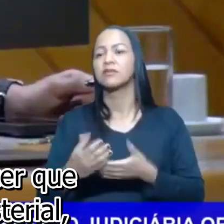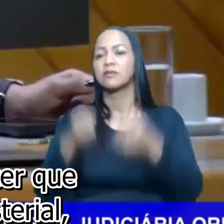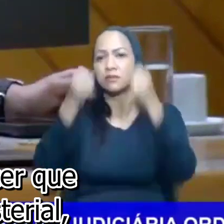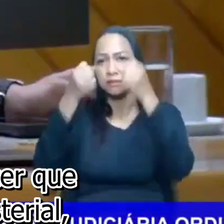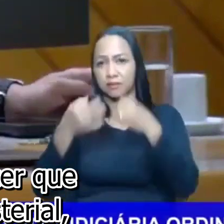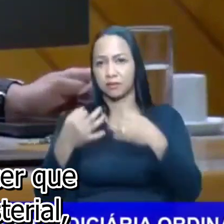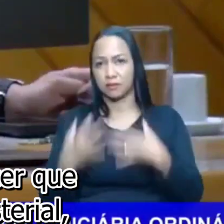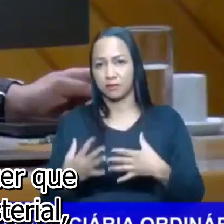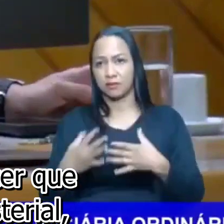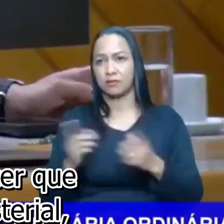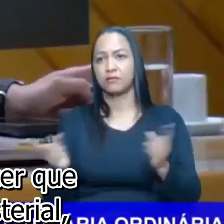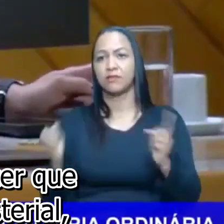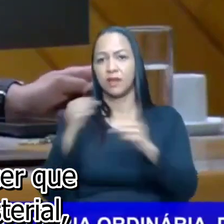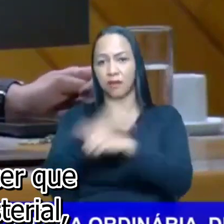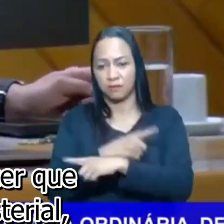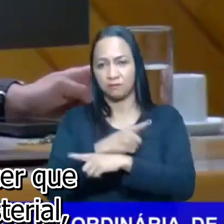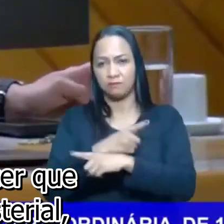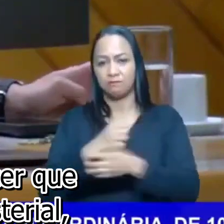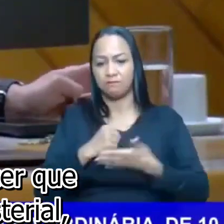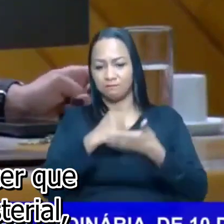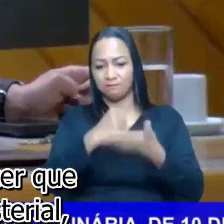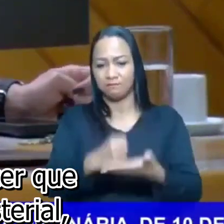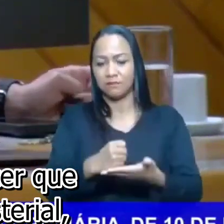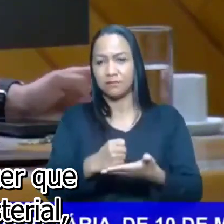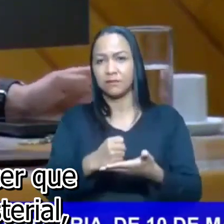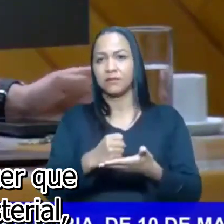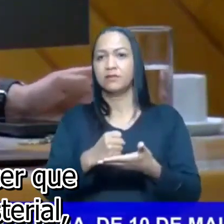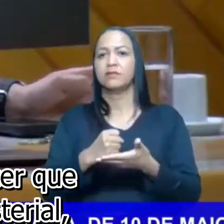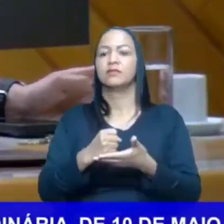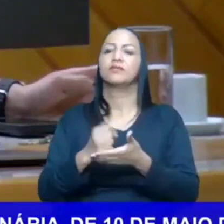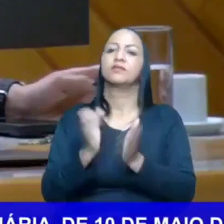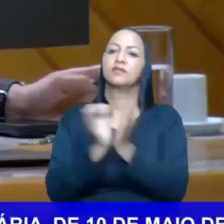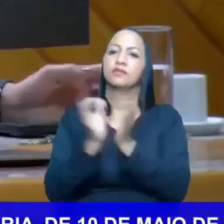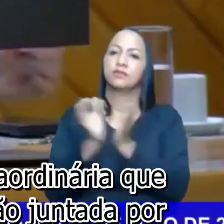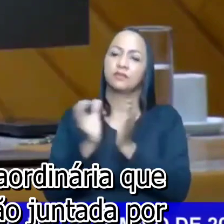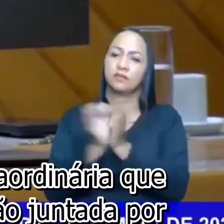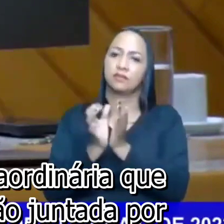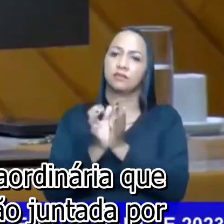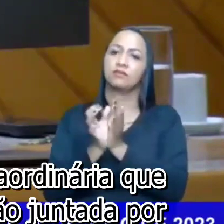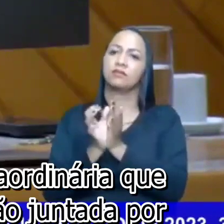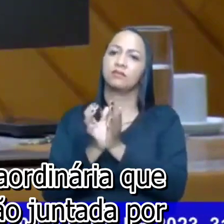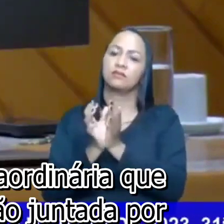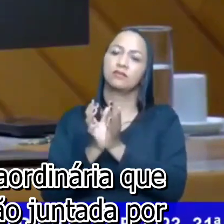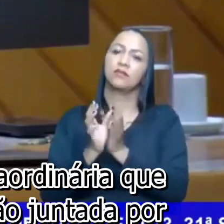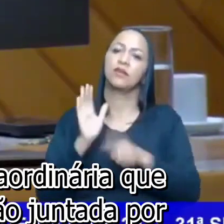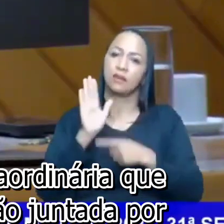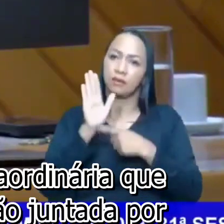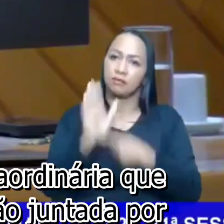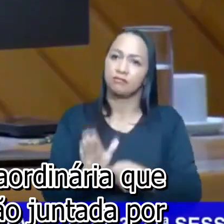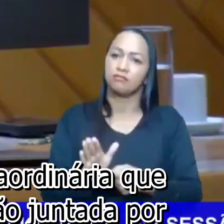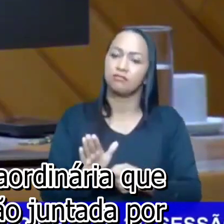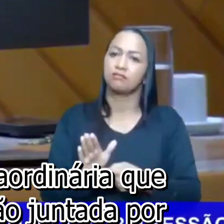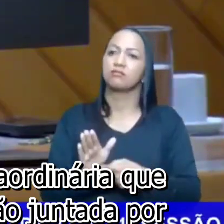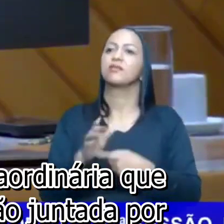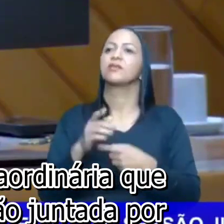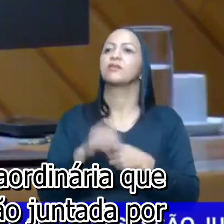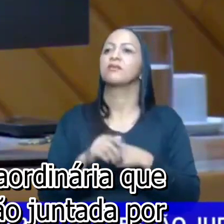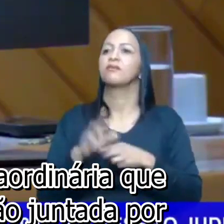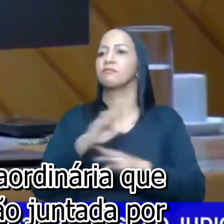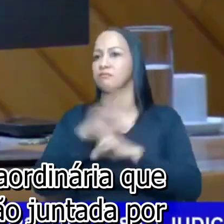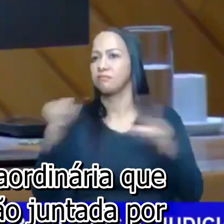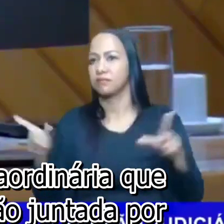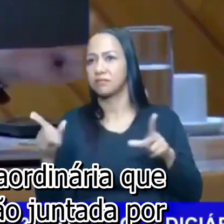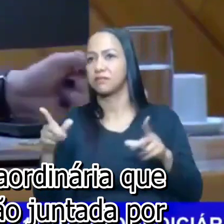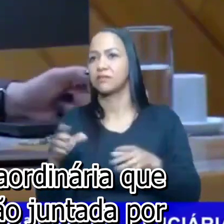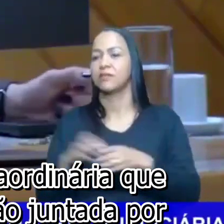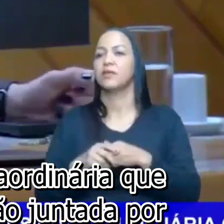esclarecer que, ao contrário do que sustenta o órgão ministerial, o caso em análise ele apresenta uma situação extraordinária, que conduz ao